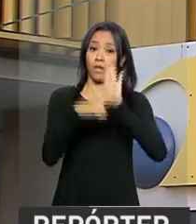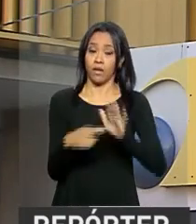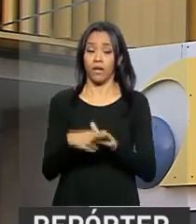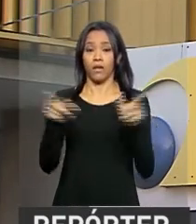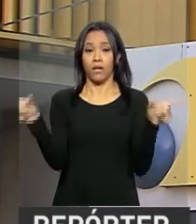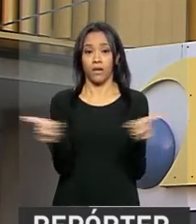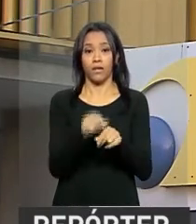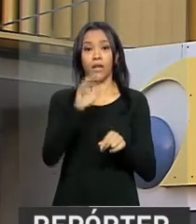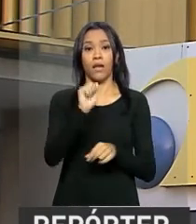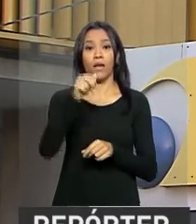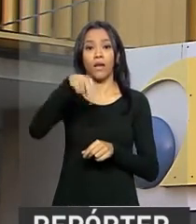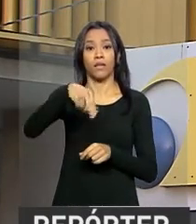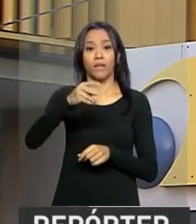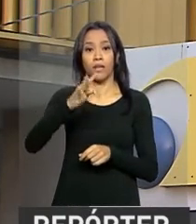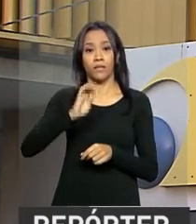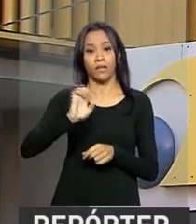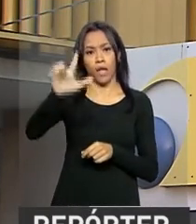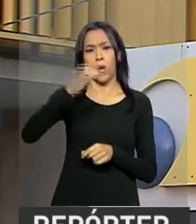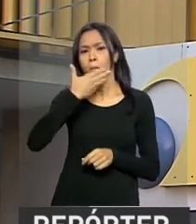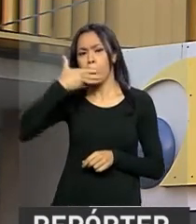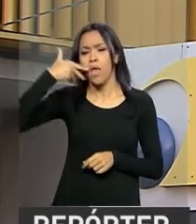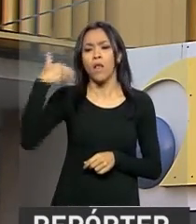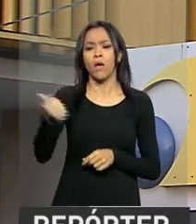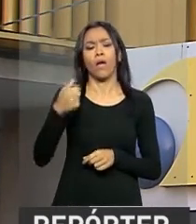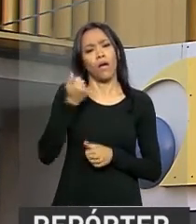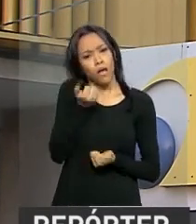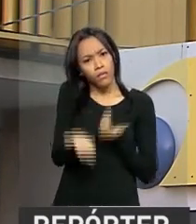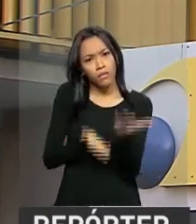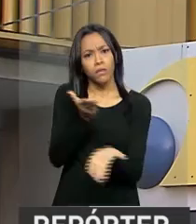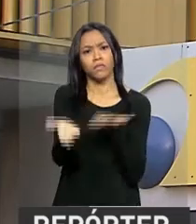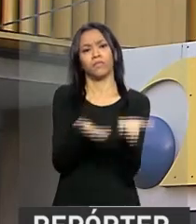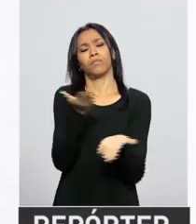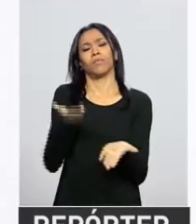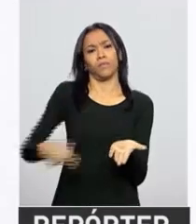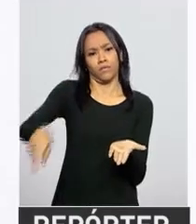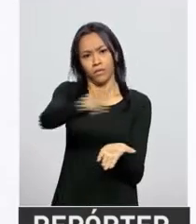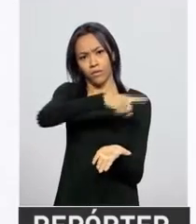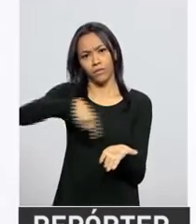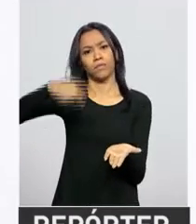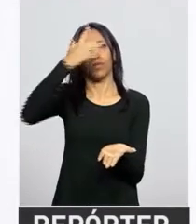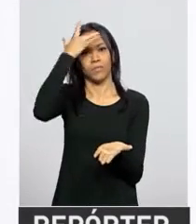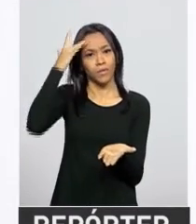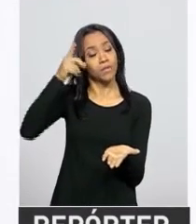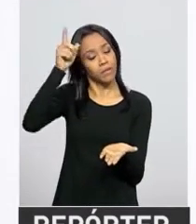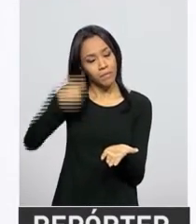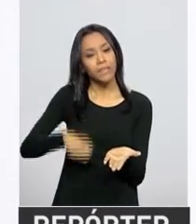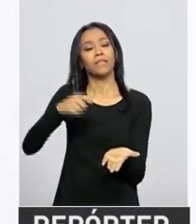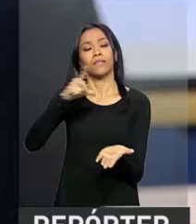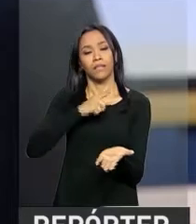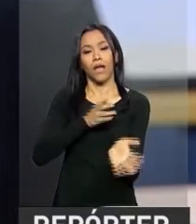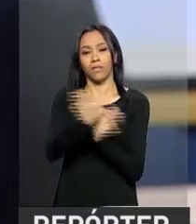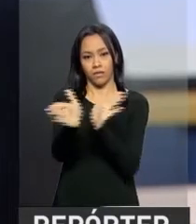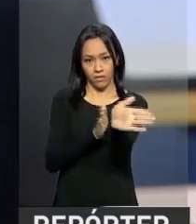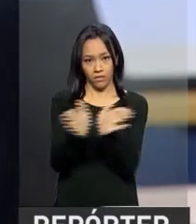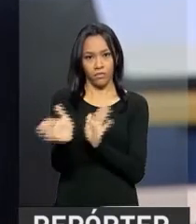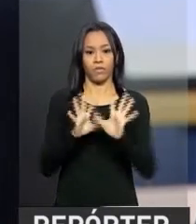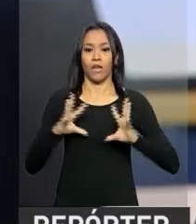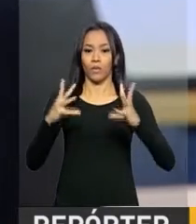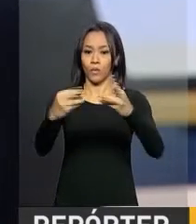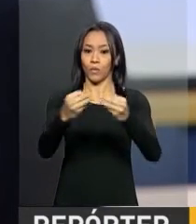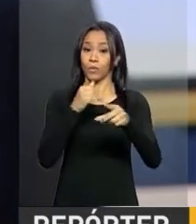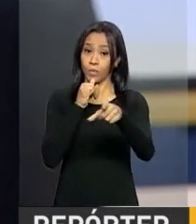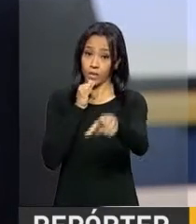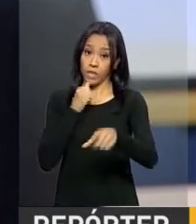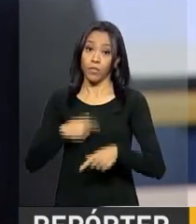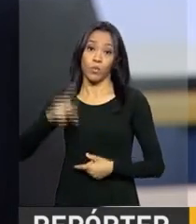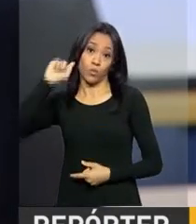as funções dos equipamentos e melhorar o atendimento das operadoras, que deve ser acessível a todos. Os surdos vão poder